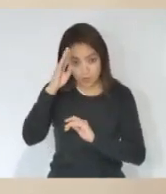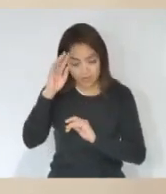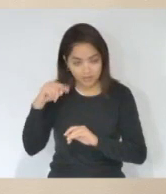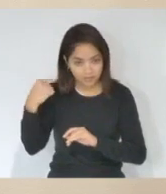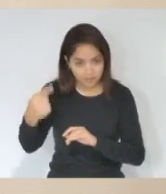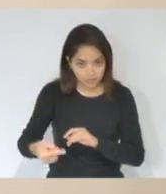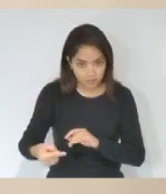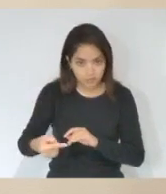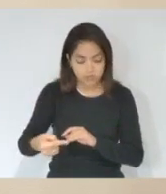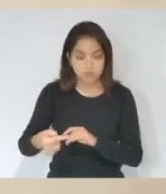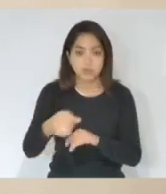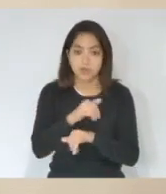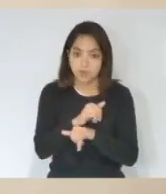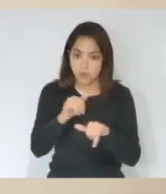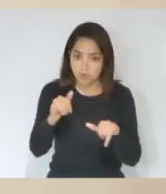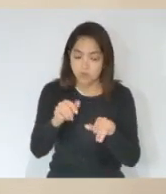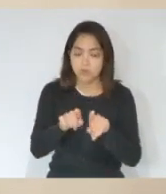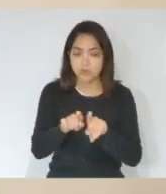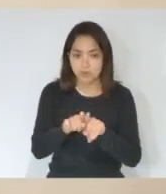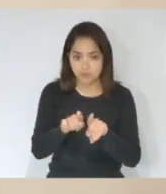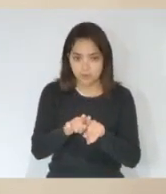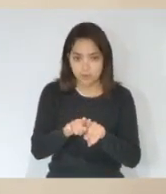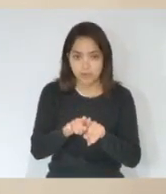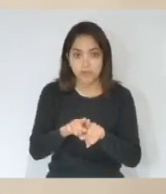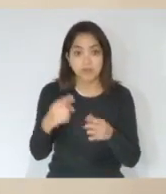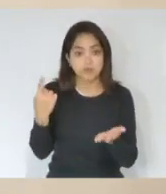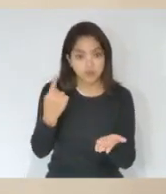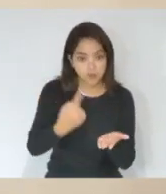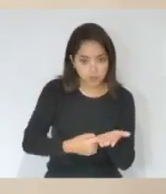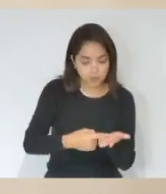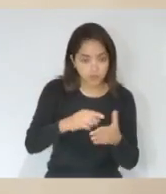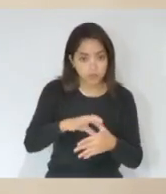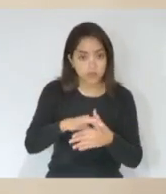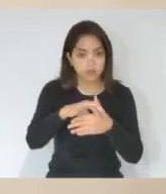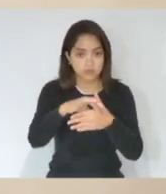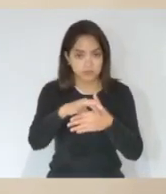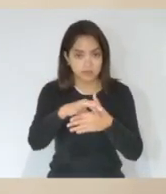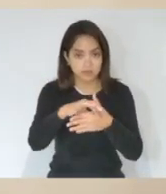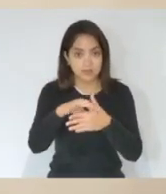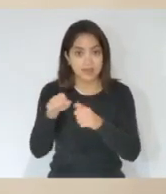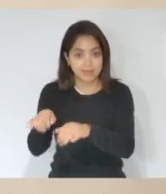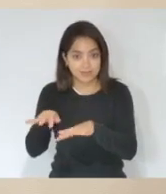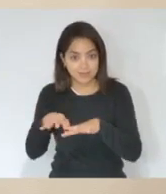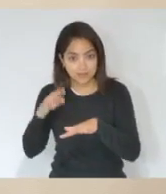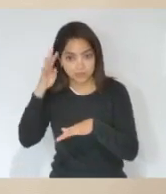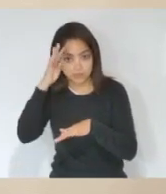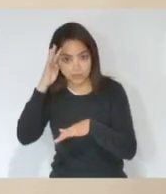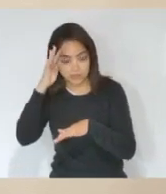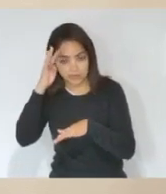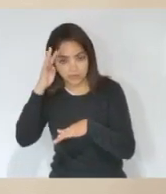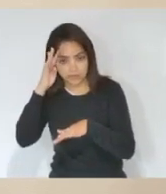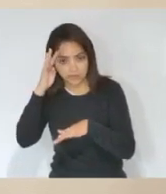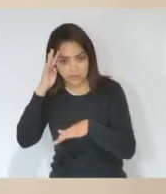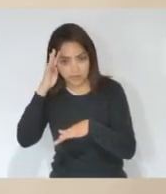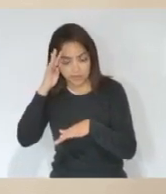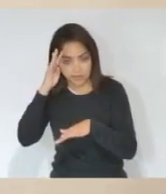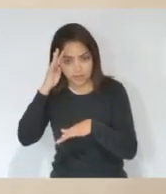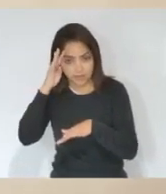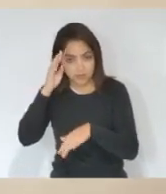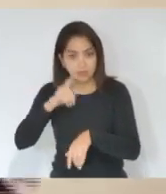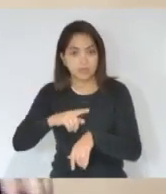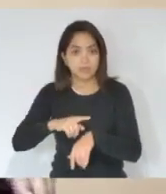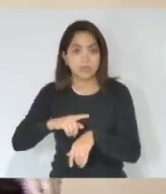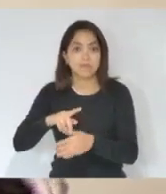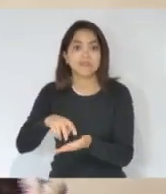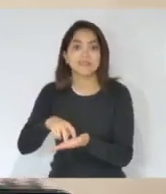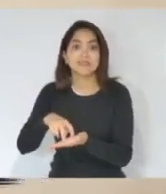A presidência comunica também que, fruto de um acordo entre os líderes, a sessão de quarta-feira será no período da